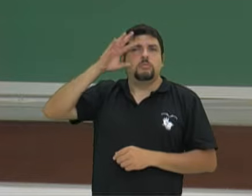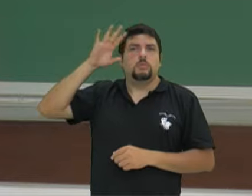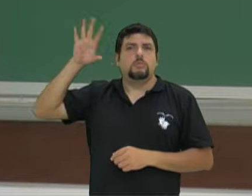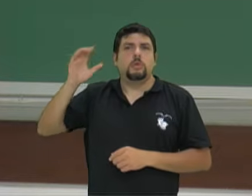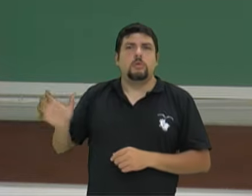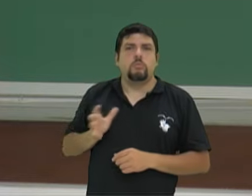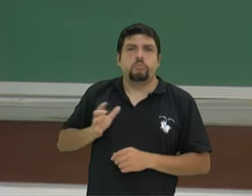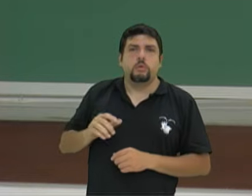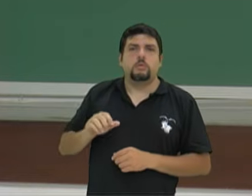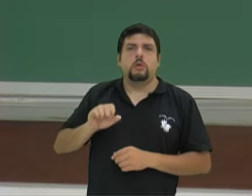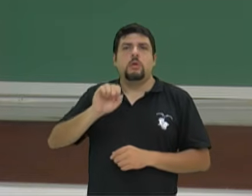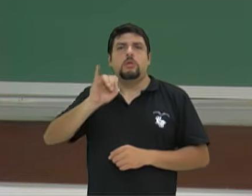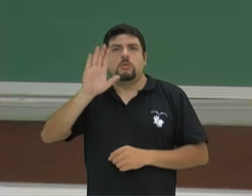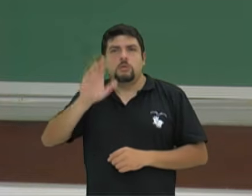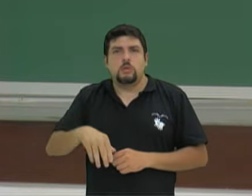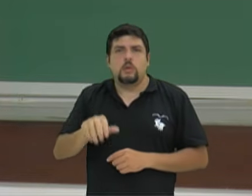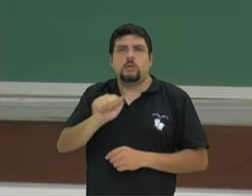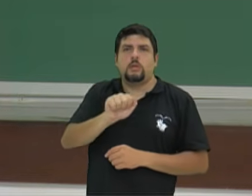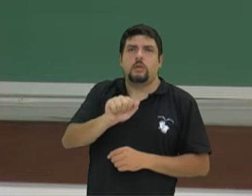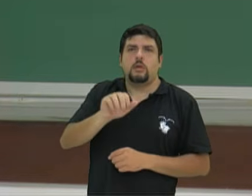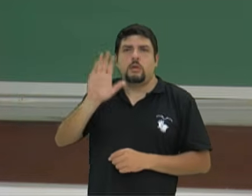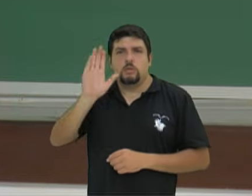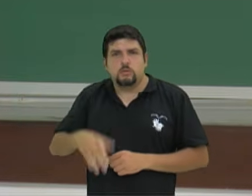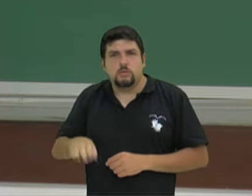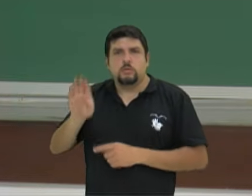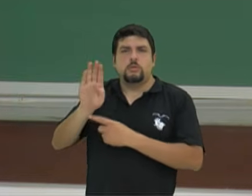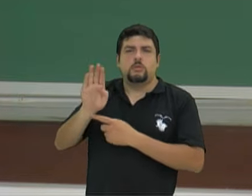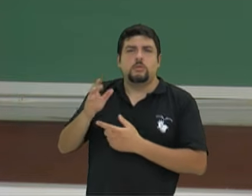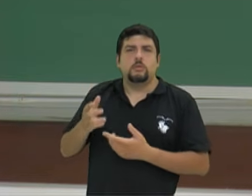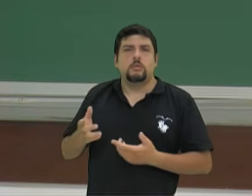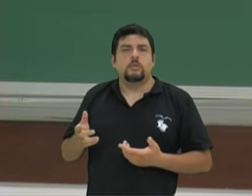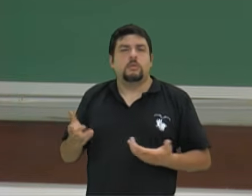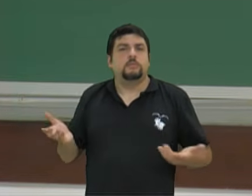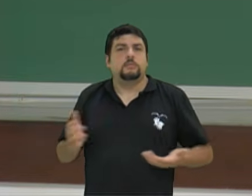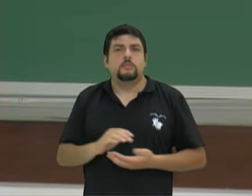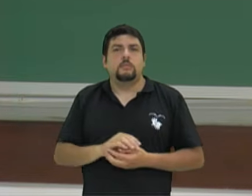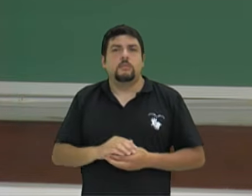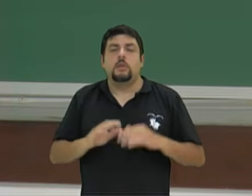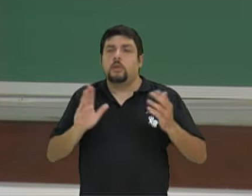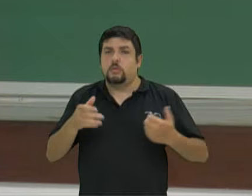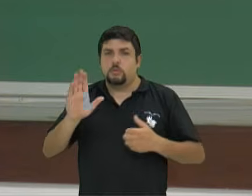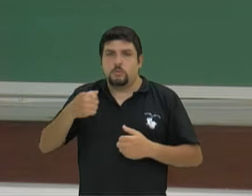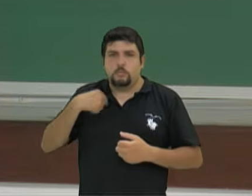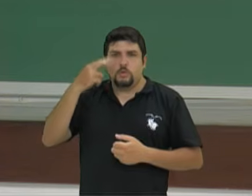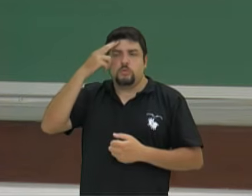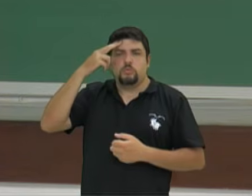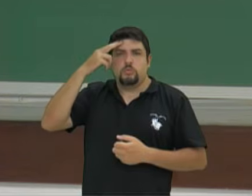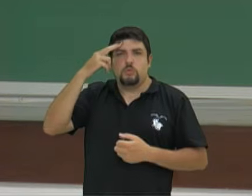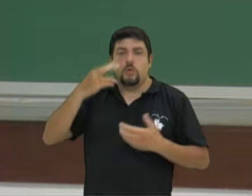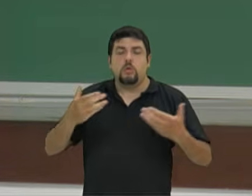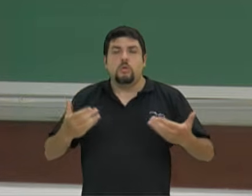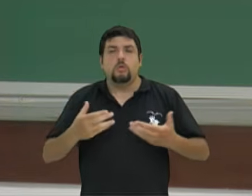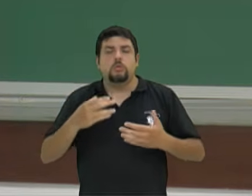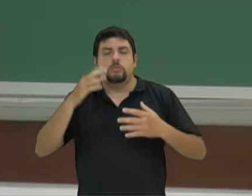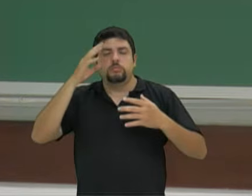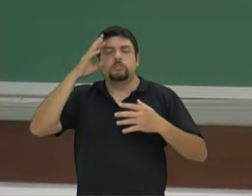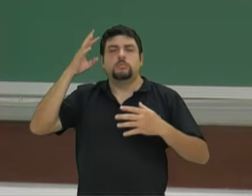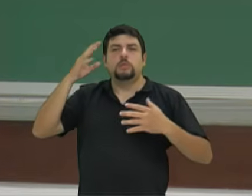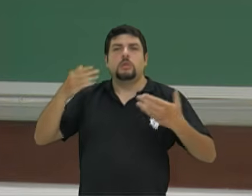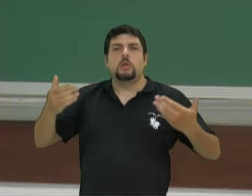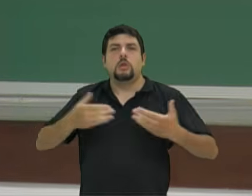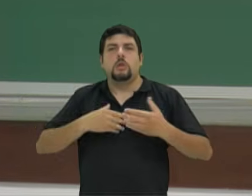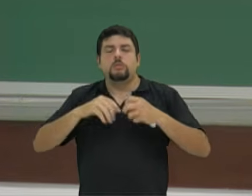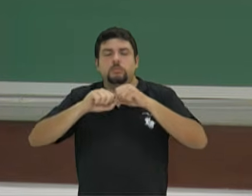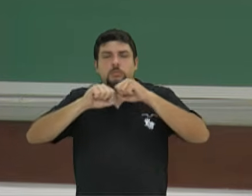Quem já foi A, quem já foi B, né? Muita coisa a gente pode ir no sonho. E detalhe, a gente está no sonho, hoje eu estou aqui, amanhã eu acordo lá nos Estados Unidos,